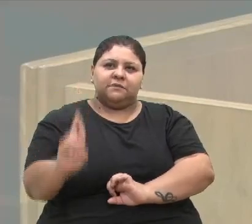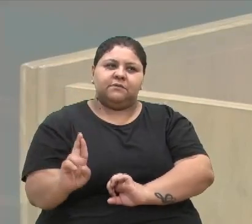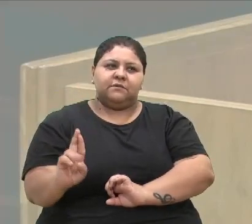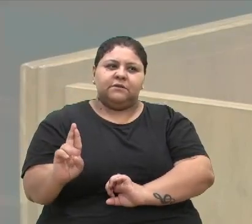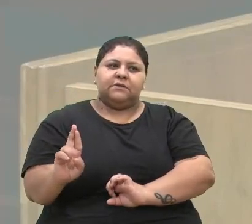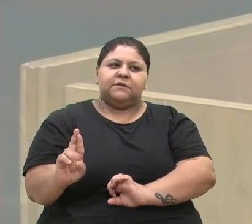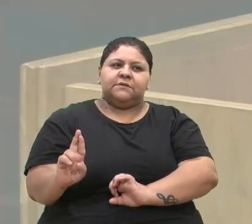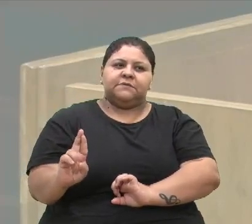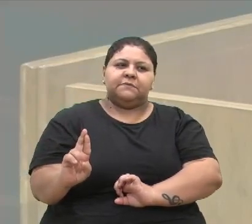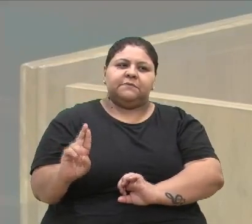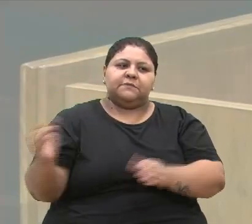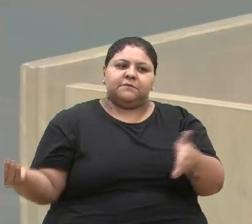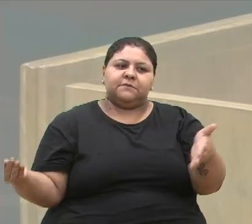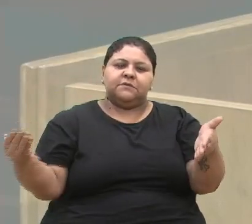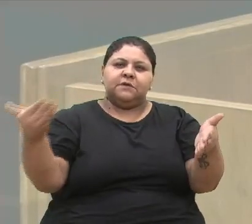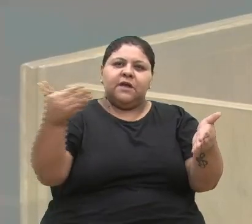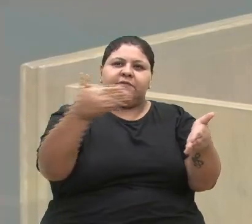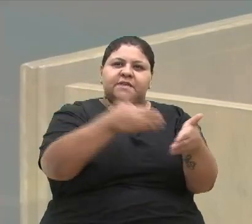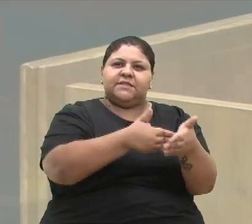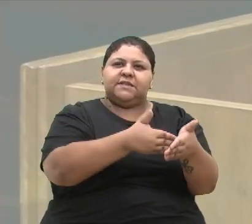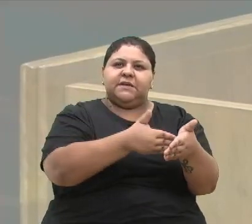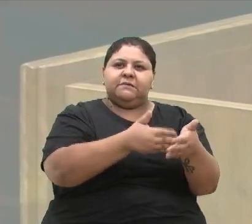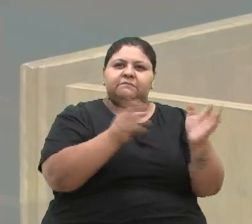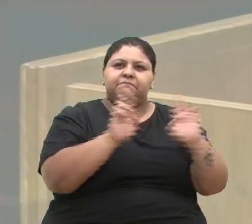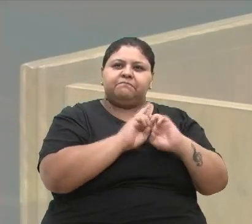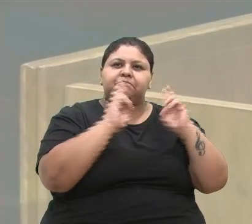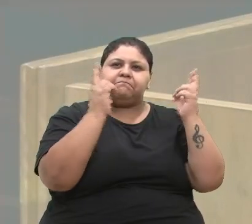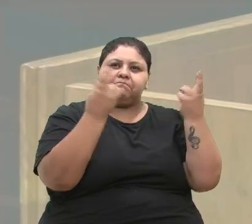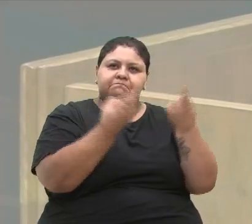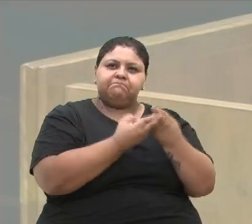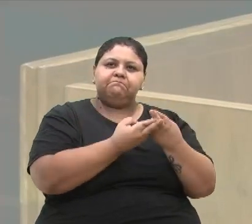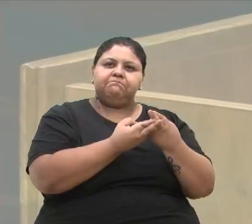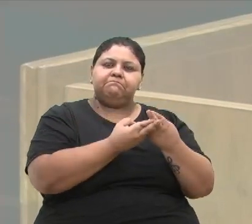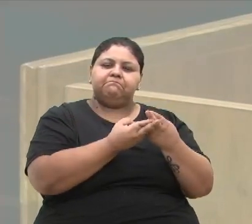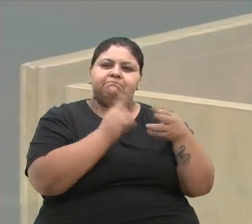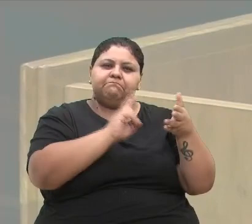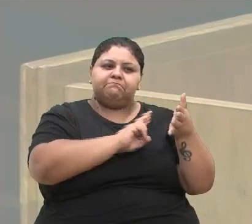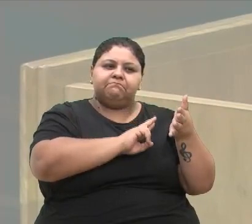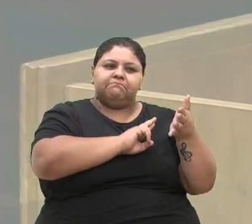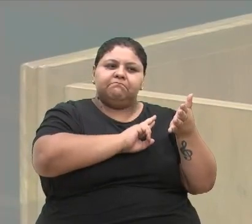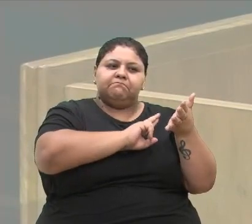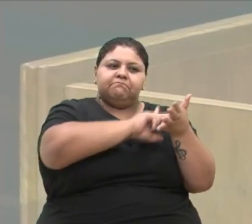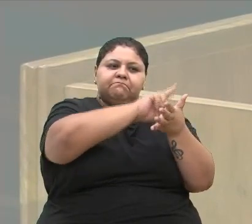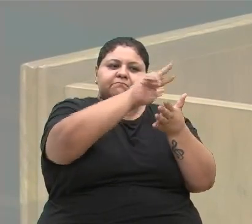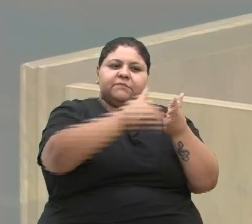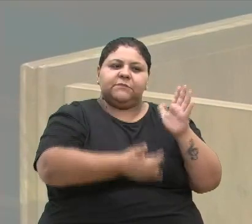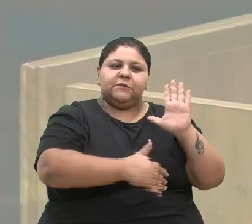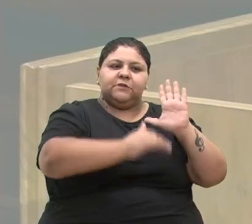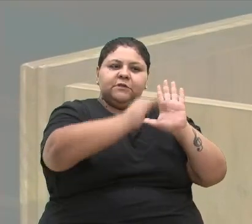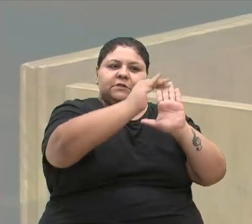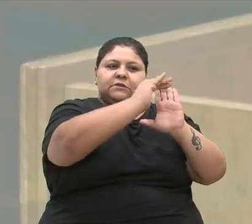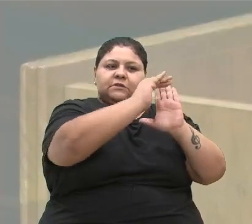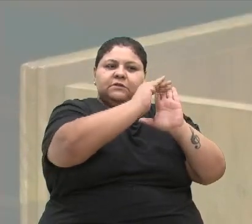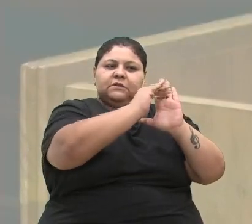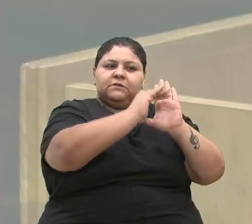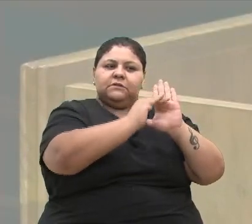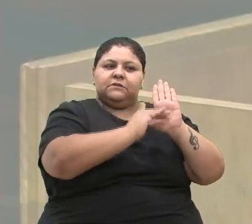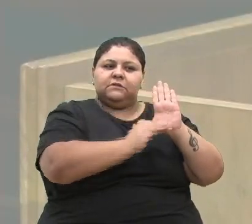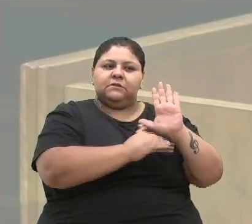representações que vieram na nossa audiência, além de várias listas de presente. Então,